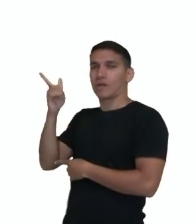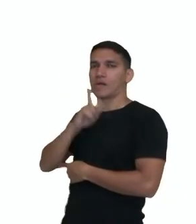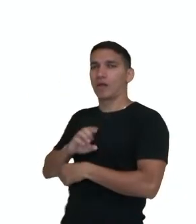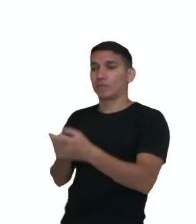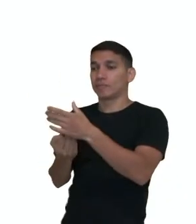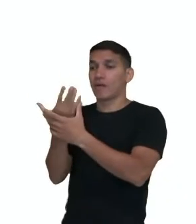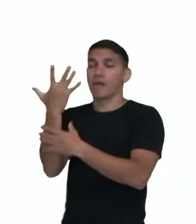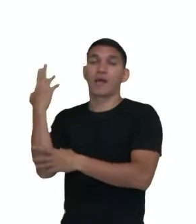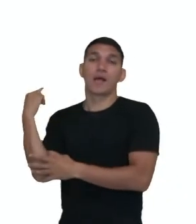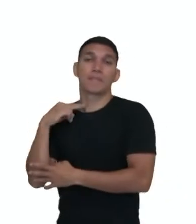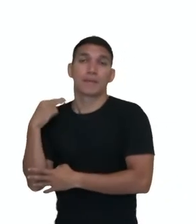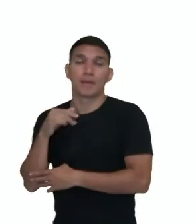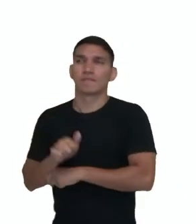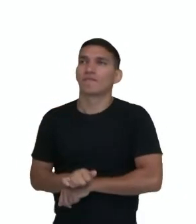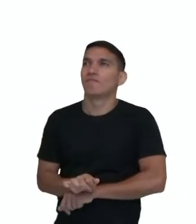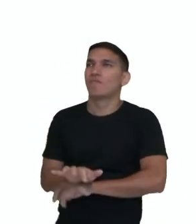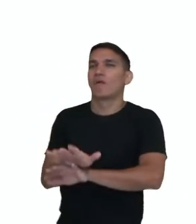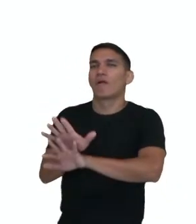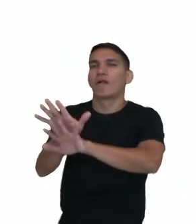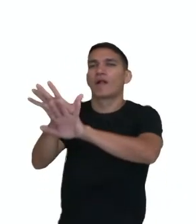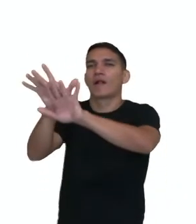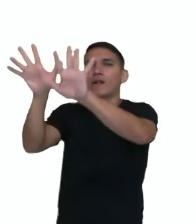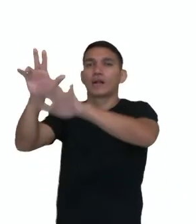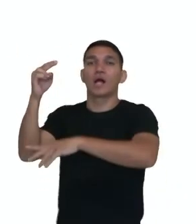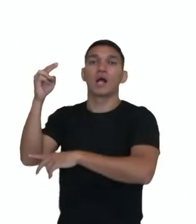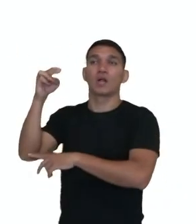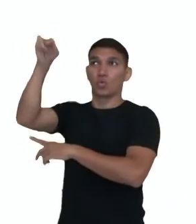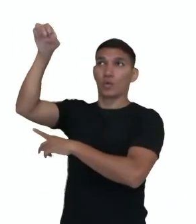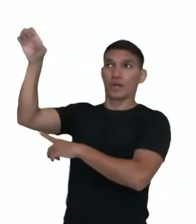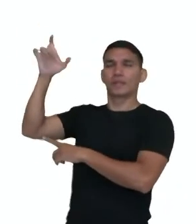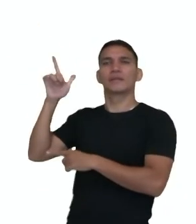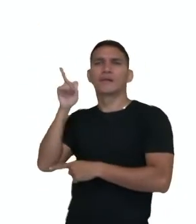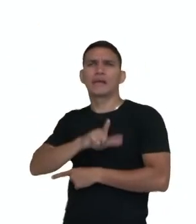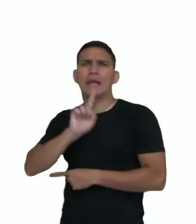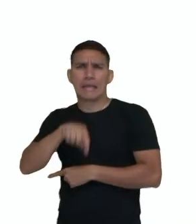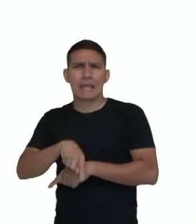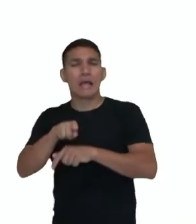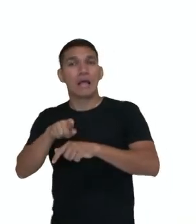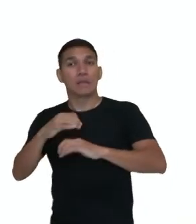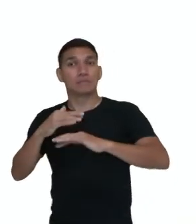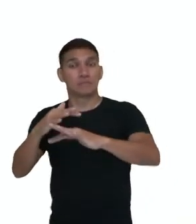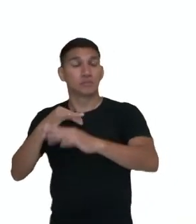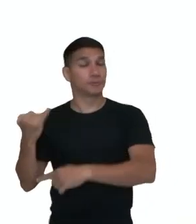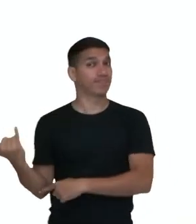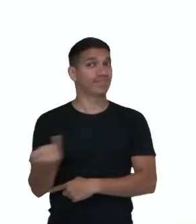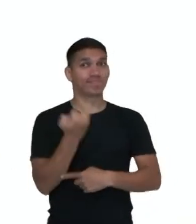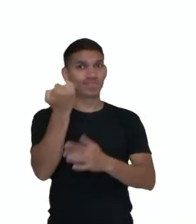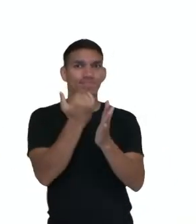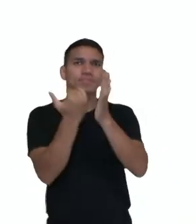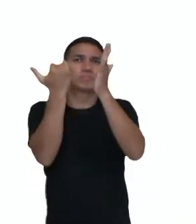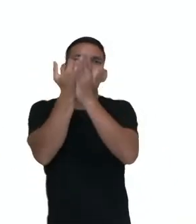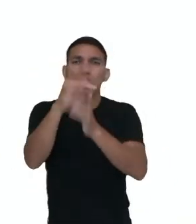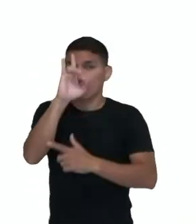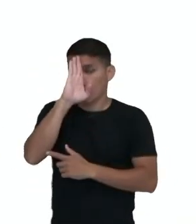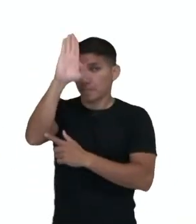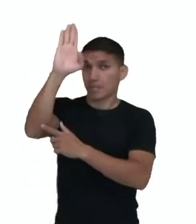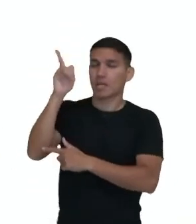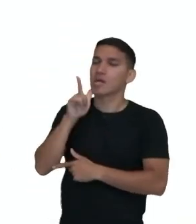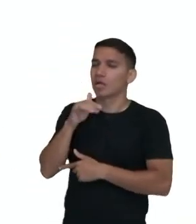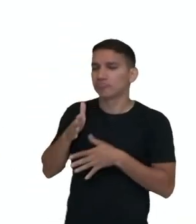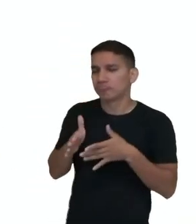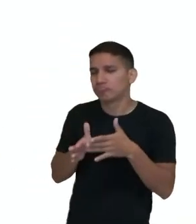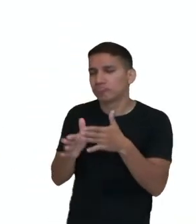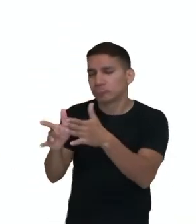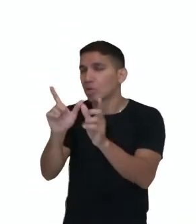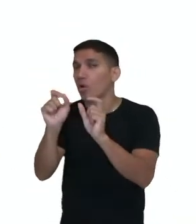se desloca em direção à região nordeste. É uma bacia hidrográfica extremamente importante. O seu rio principal é o São